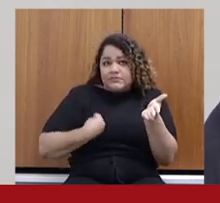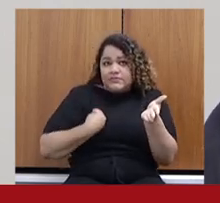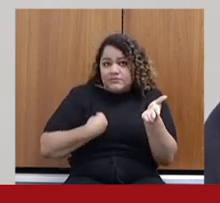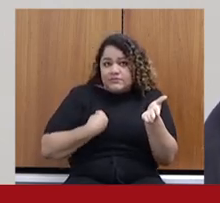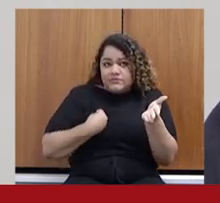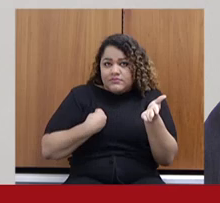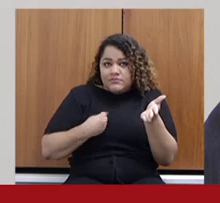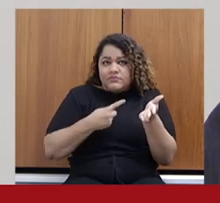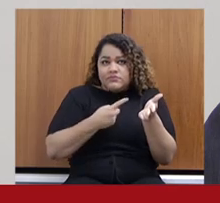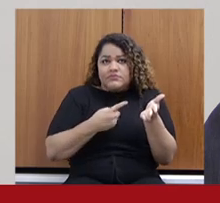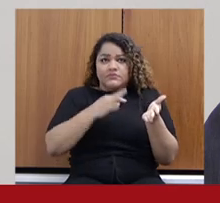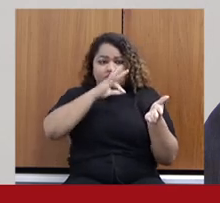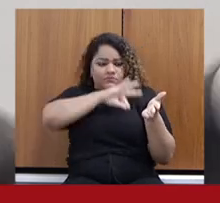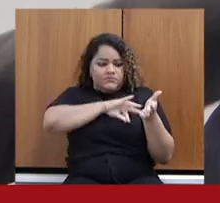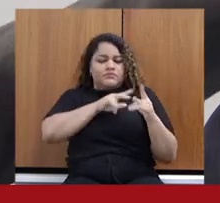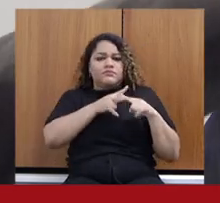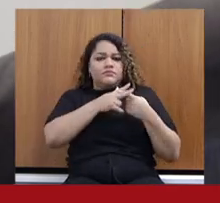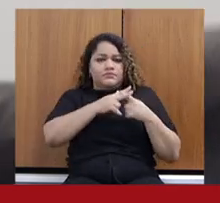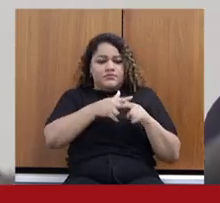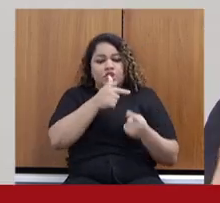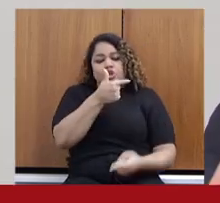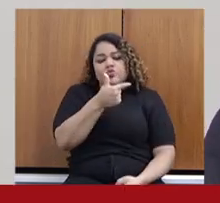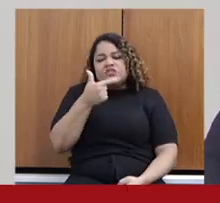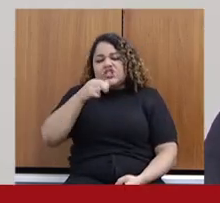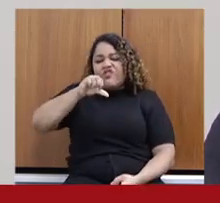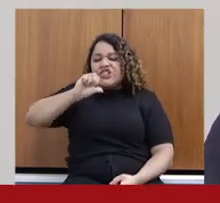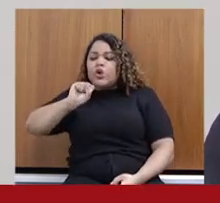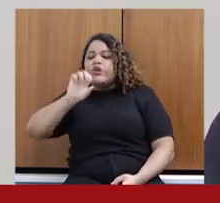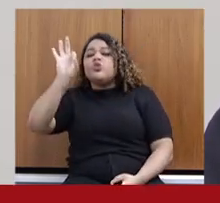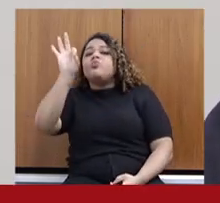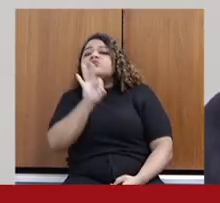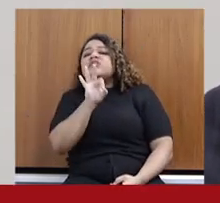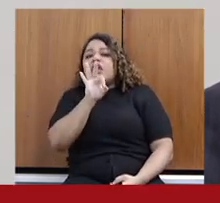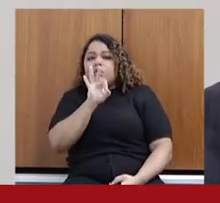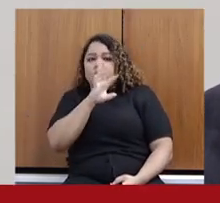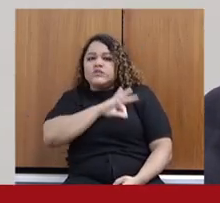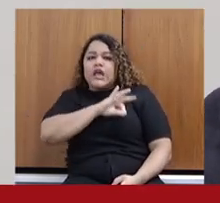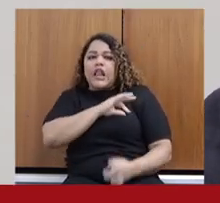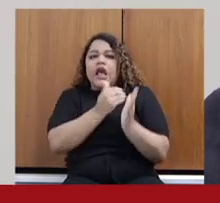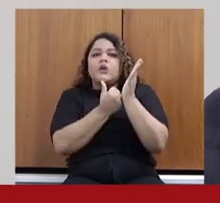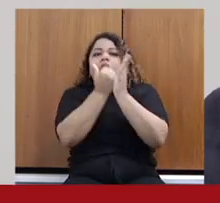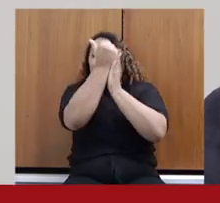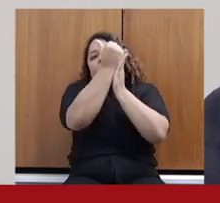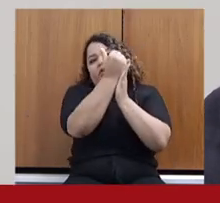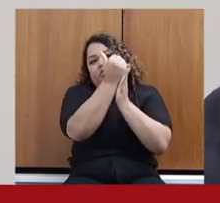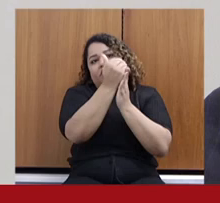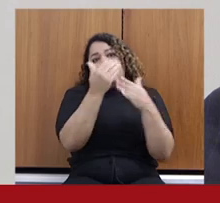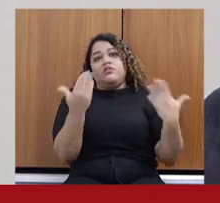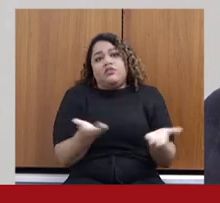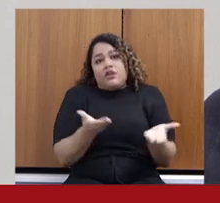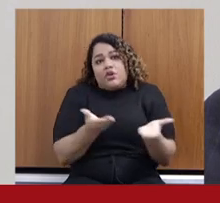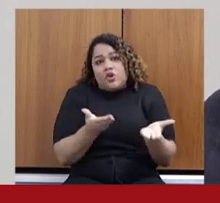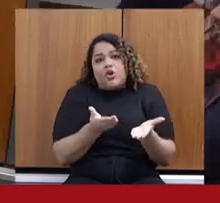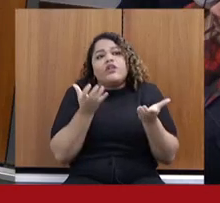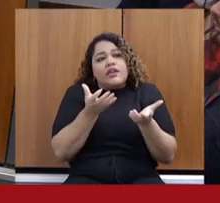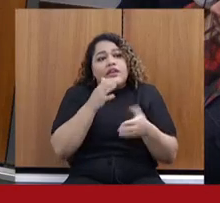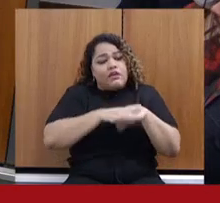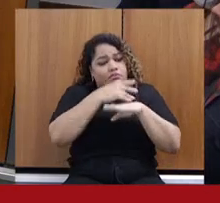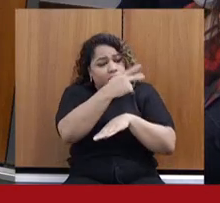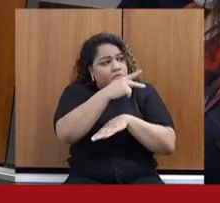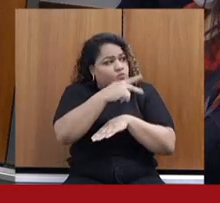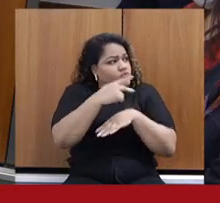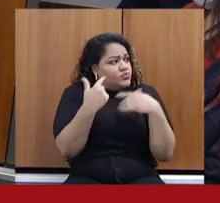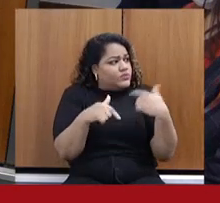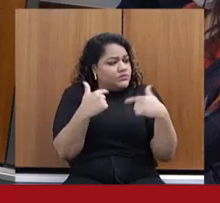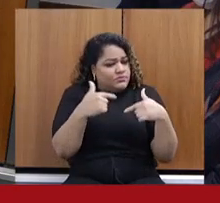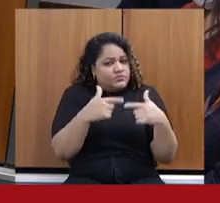com um reajuste de 298% e eles já estão pedindo alguma coisa e não tem até agora. Para concluir, senhor presidente. Pronto. Deputado